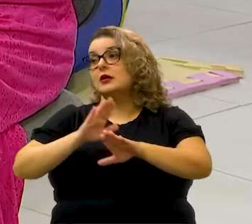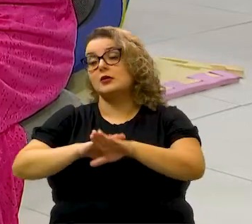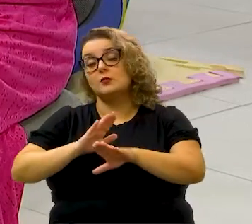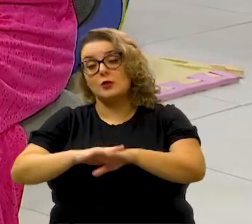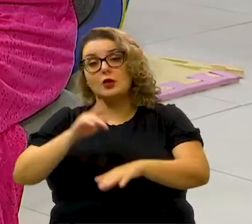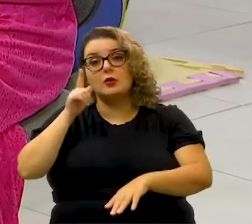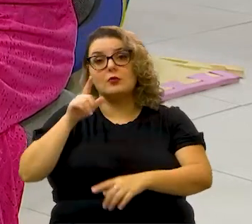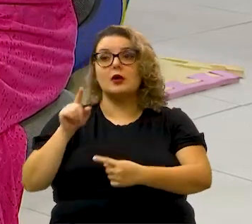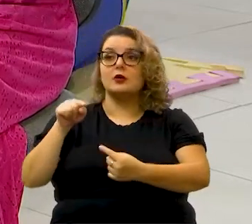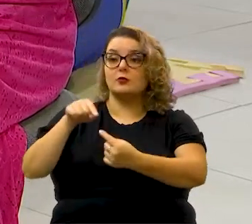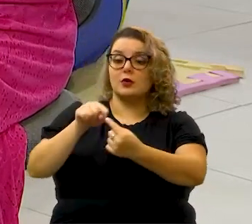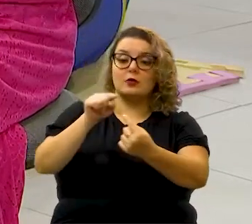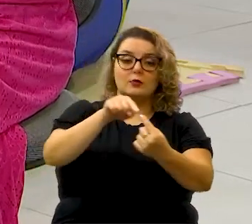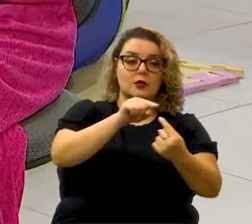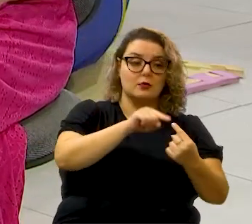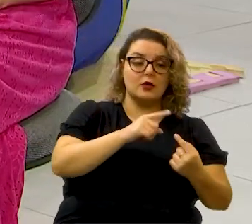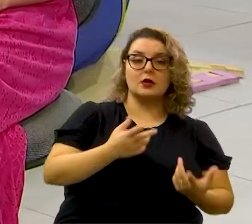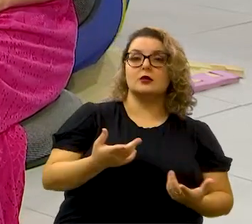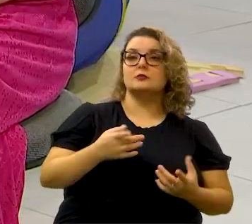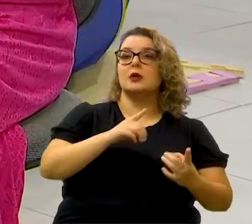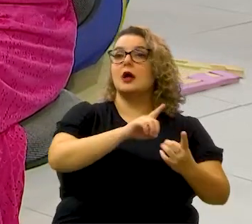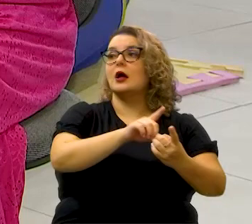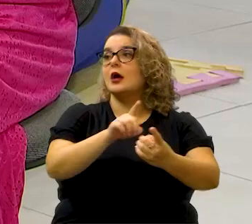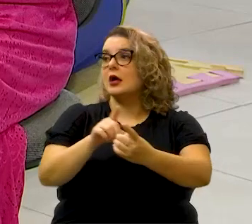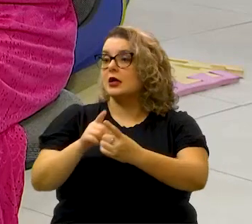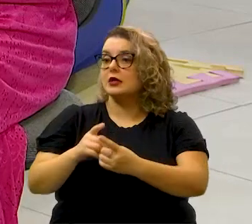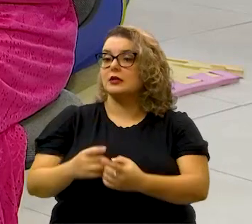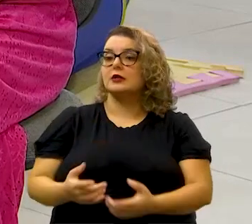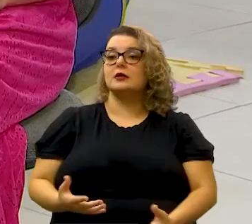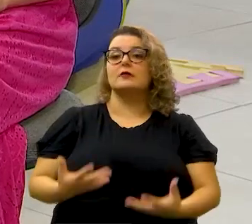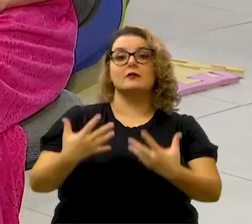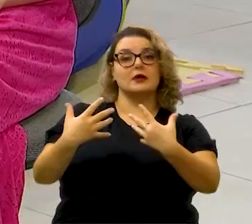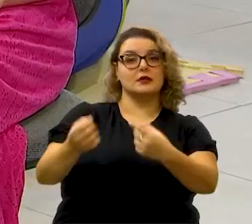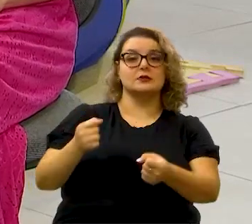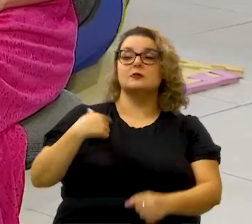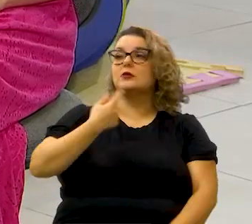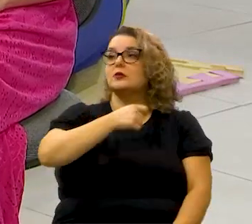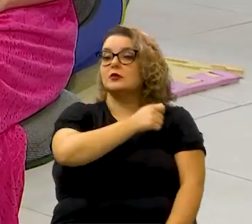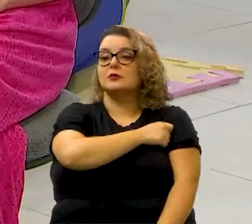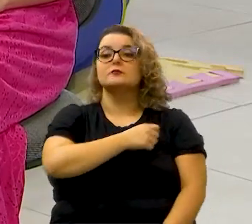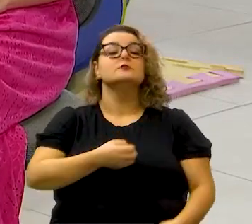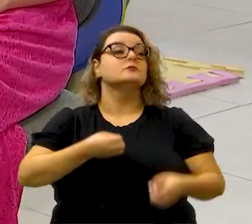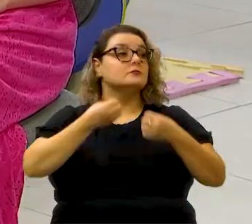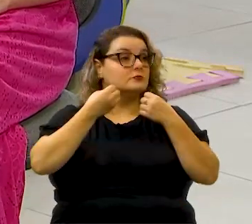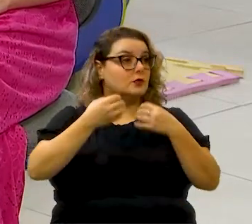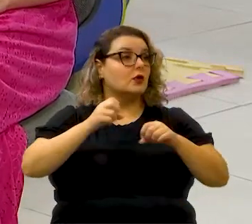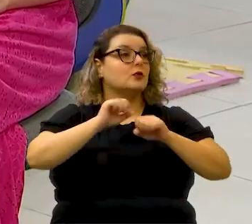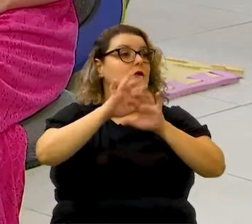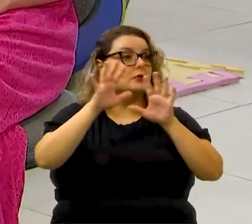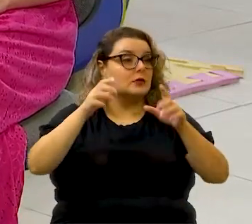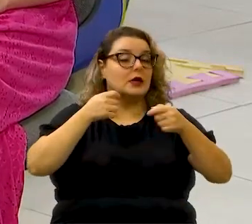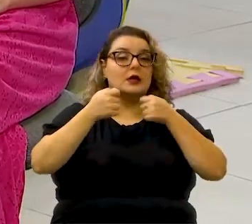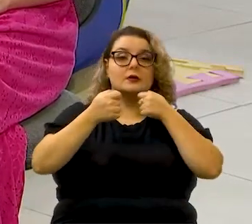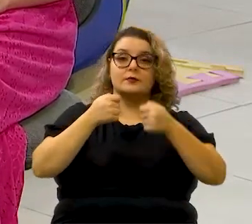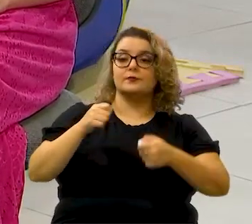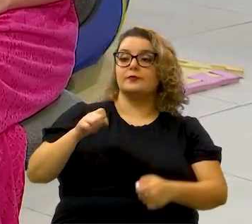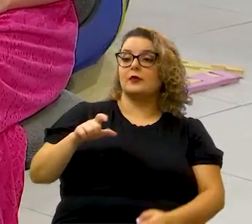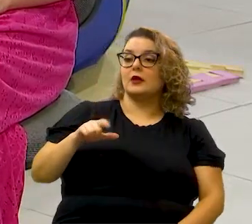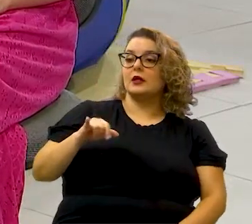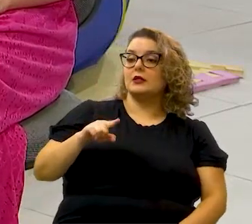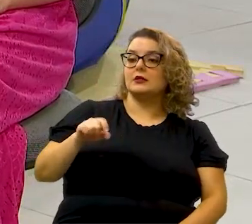várias ações para a gente conseguir chegar nesses públicos diversos que atendem o nosso aluno. Boa, super esclarecedora